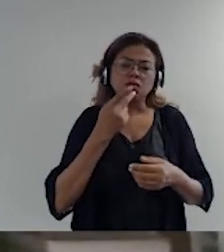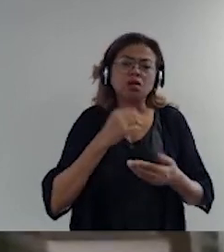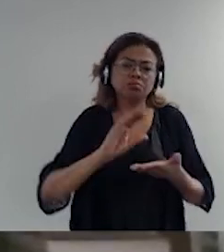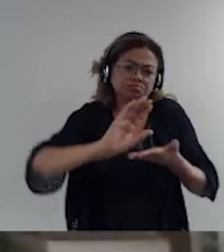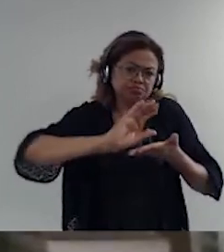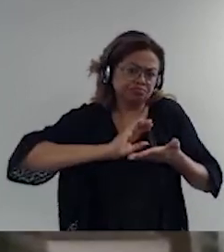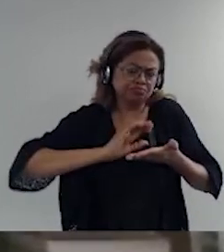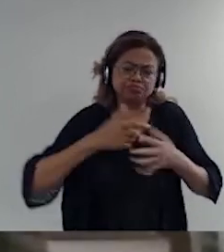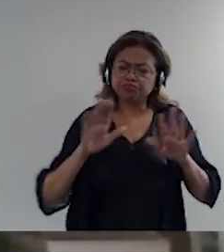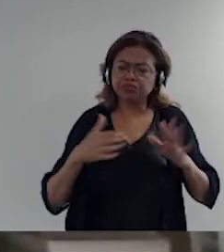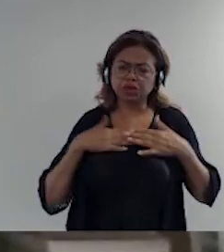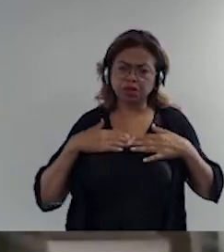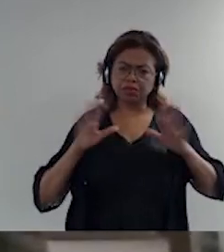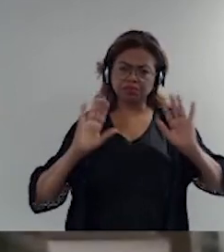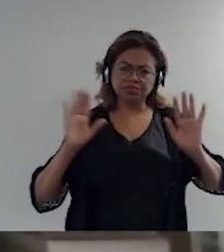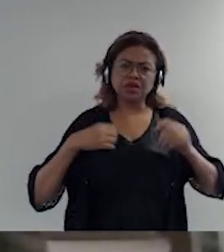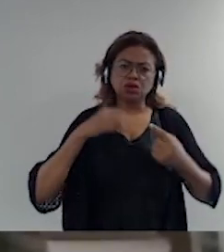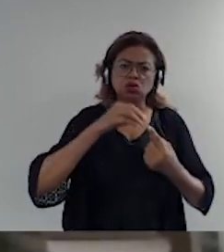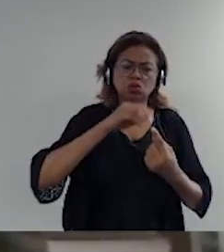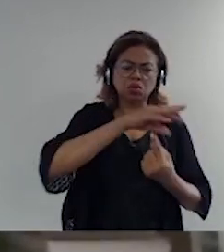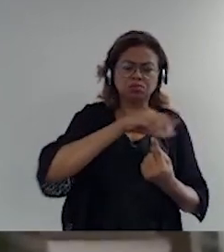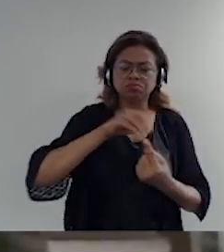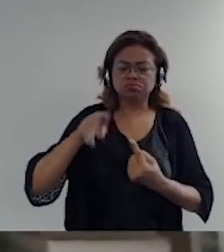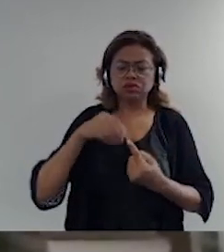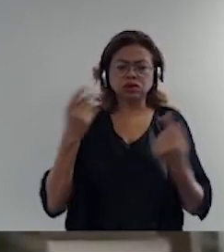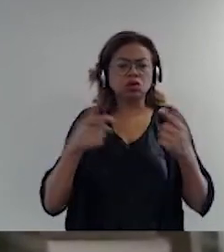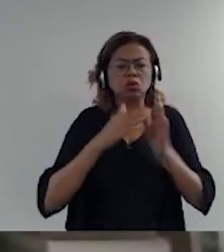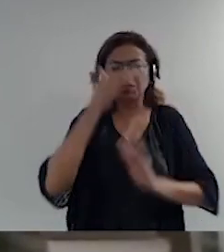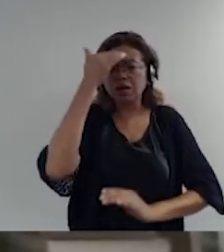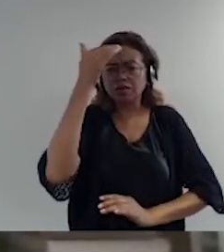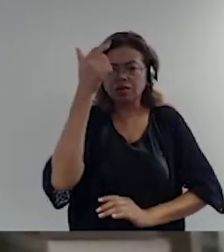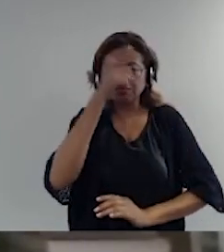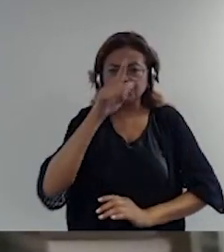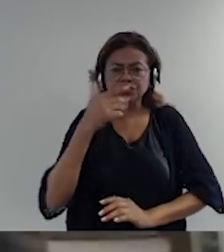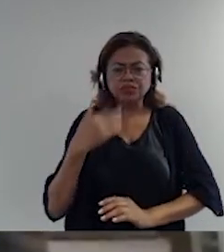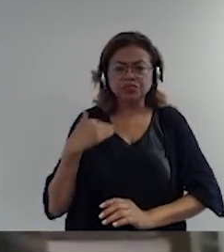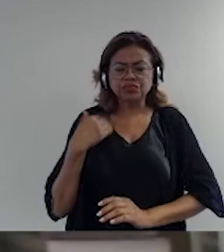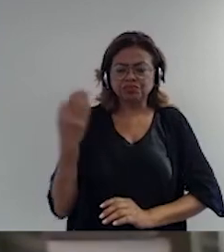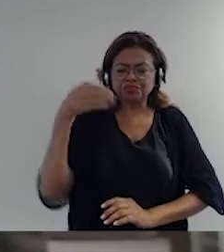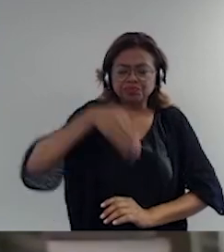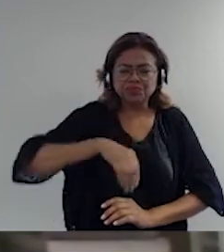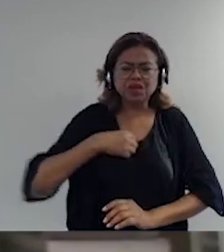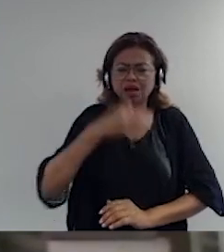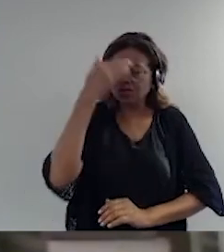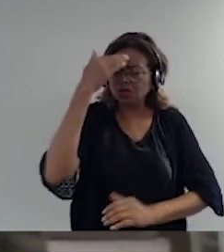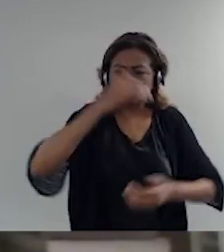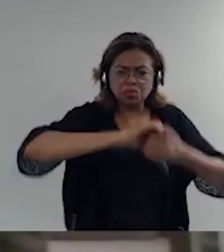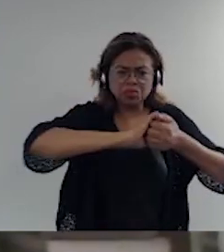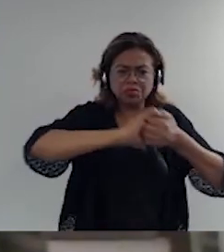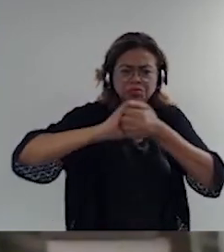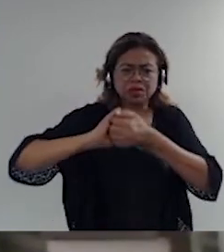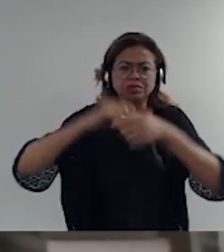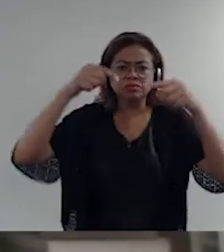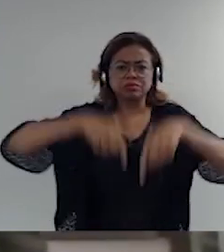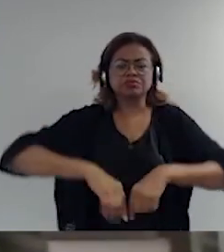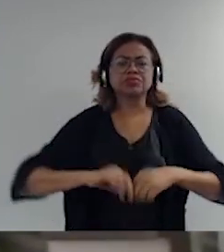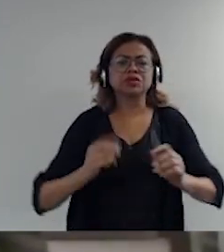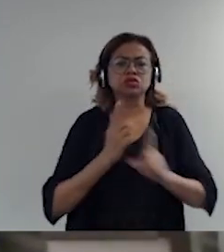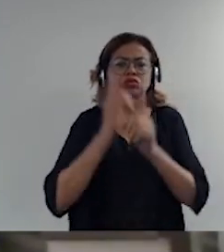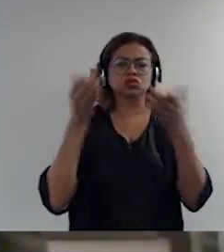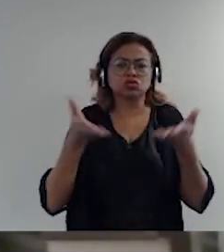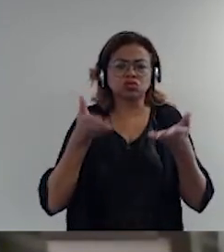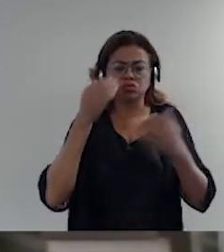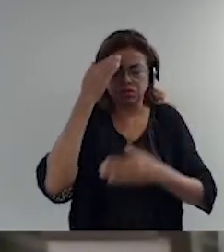crédito para todos a ser distribuído de forma equitativa. Eu agradeço mais uma vez e cumprimento a todos aqui por esta sessão de hoje. Muito